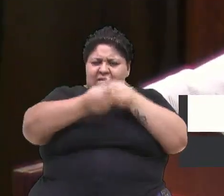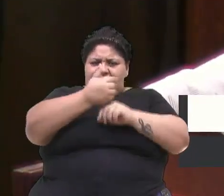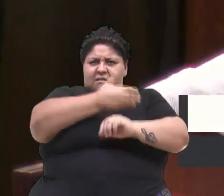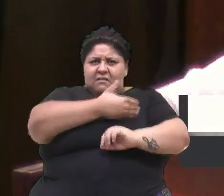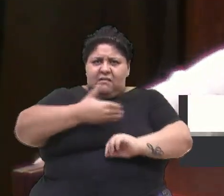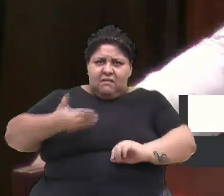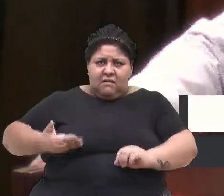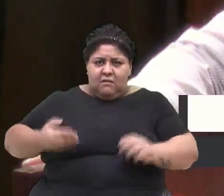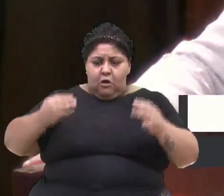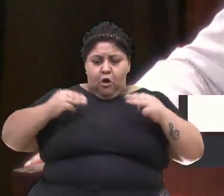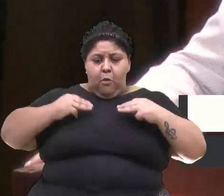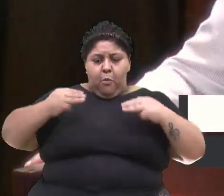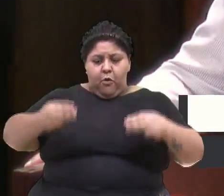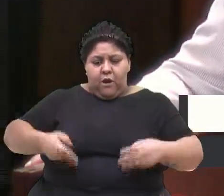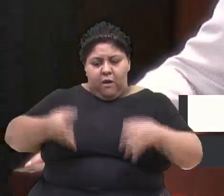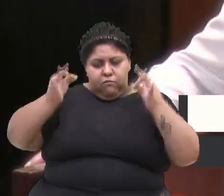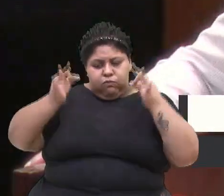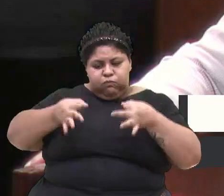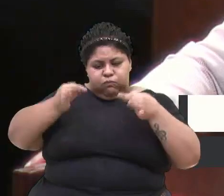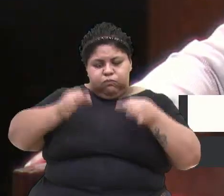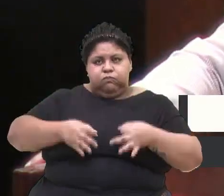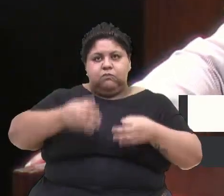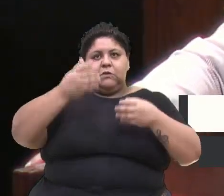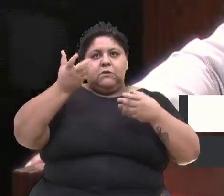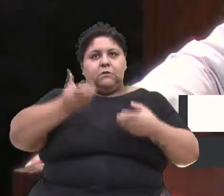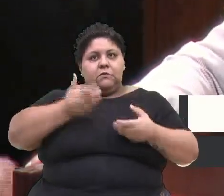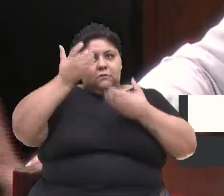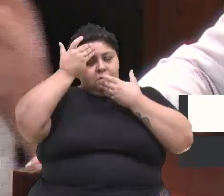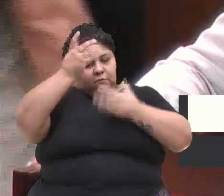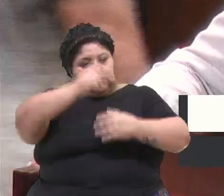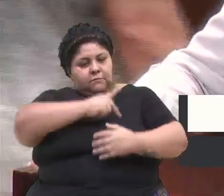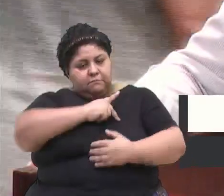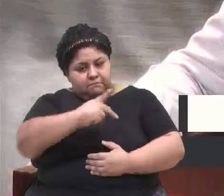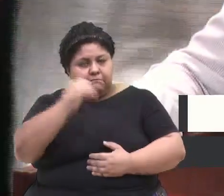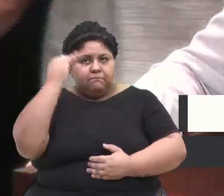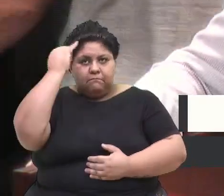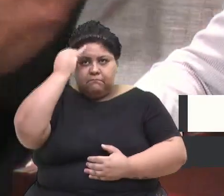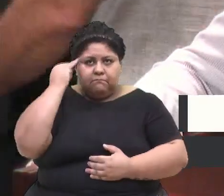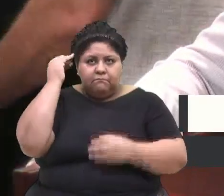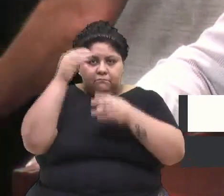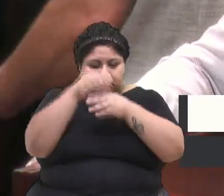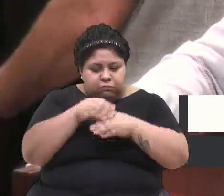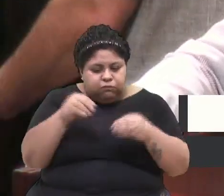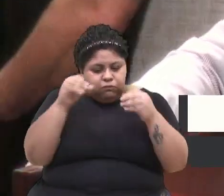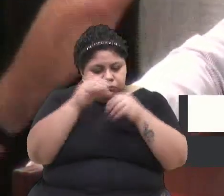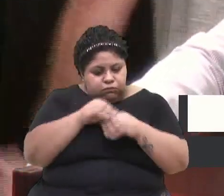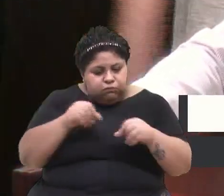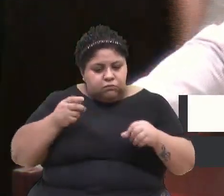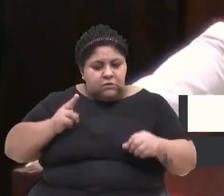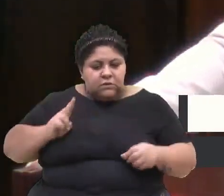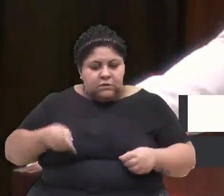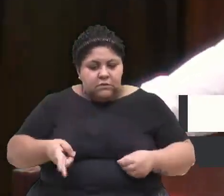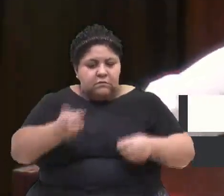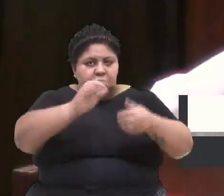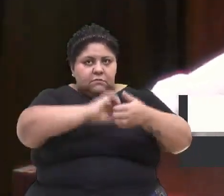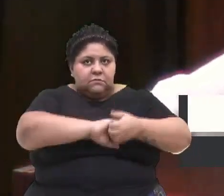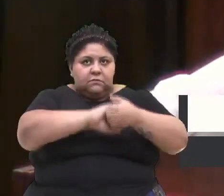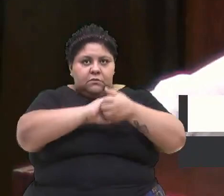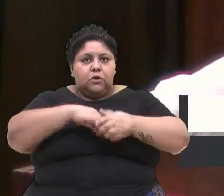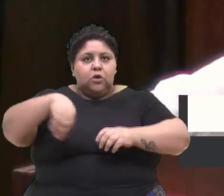e eficiência. E quero agradecer ao nosso presidente, o vereador D'Ambrós, pela sensibilidade, que sempre foi um parceiro quando